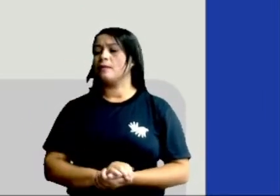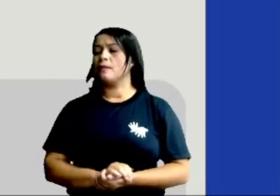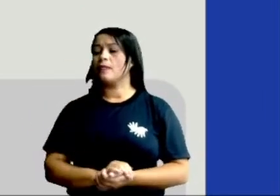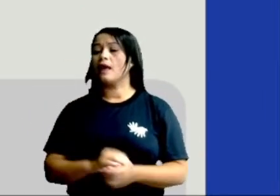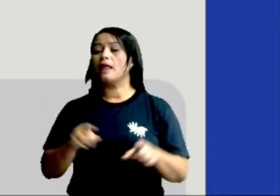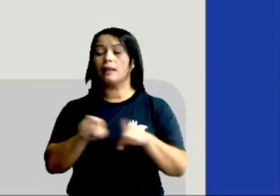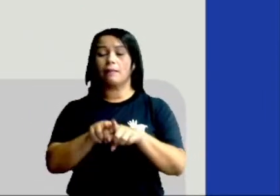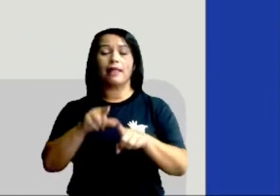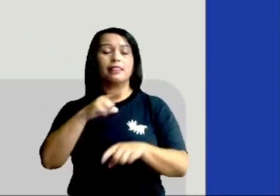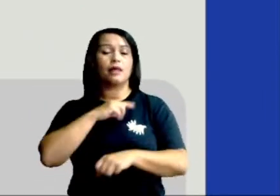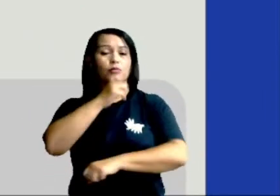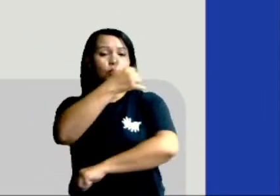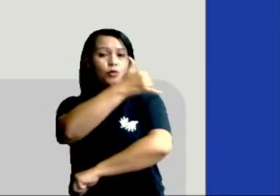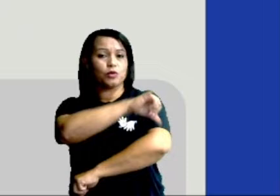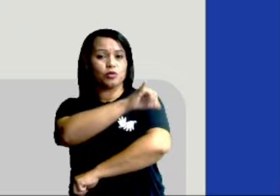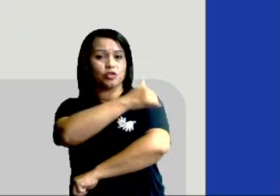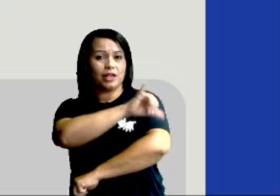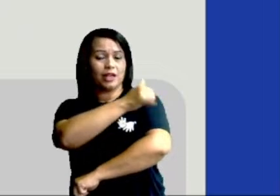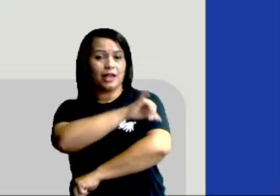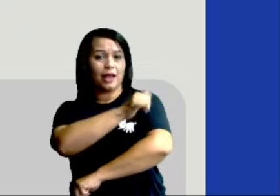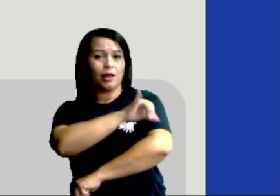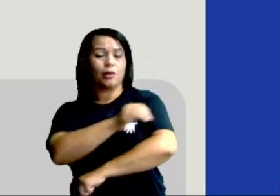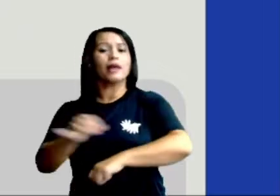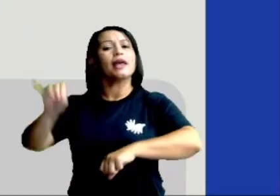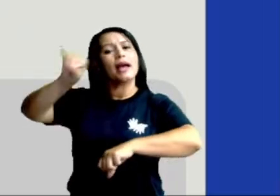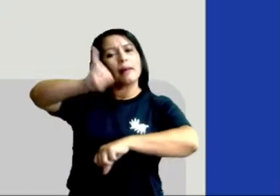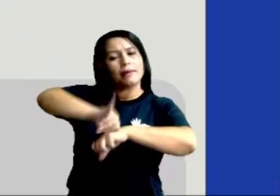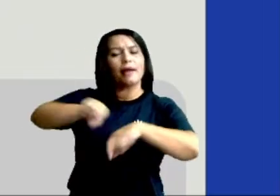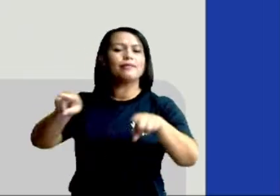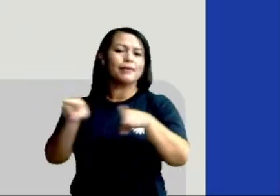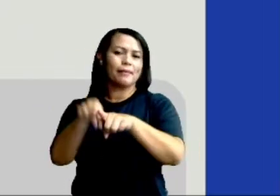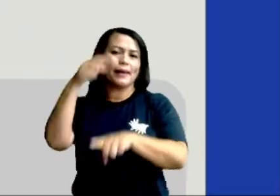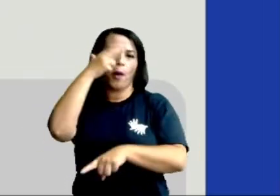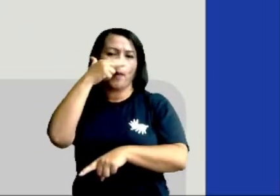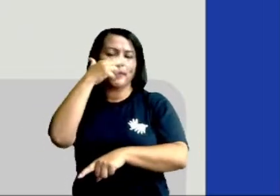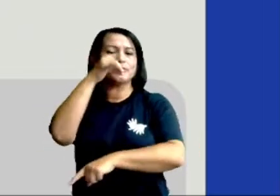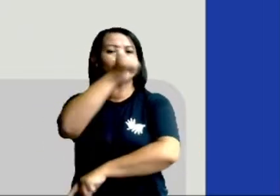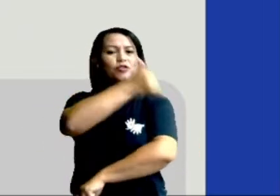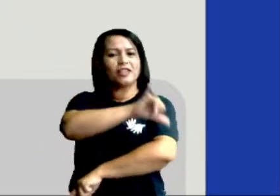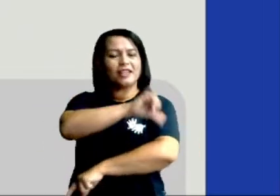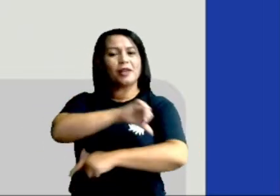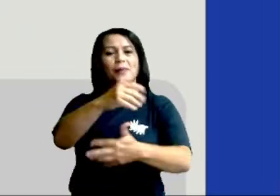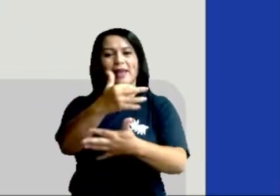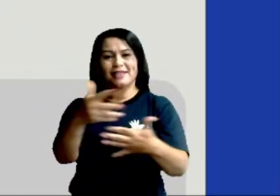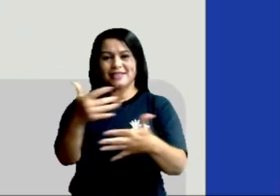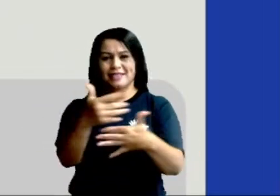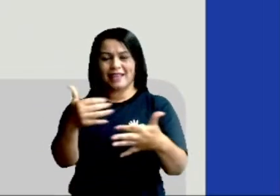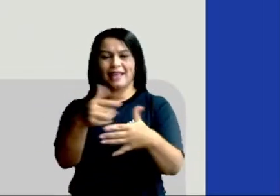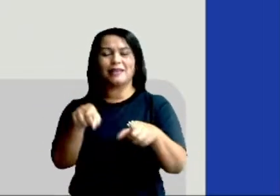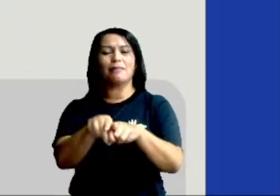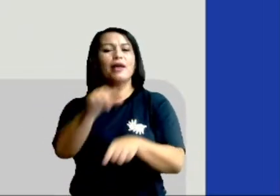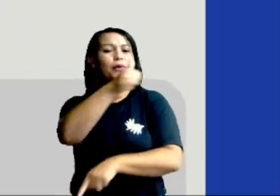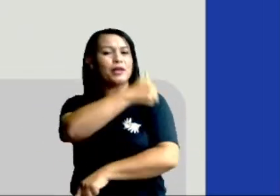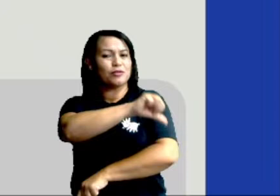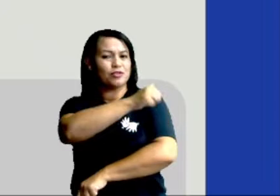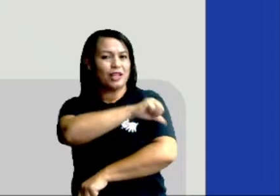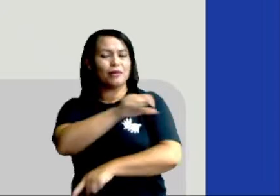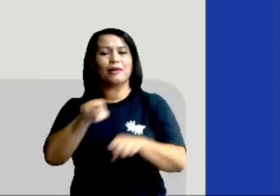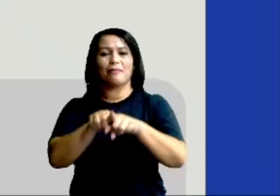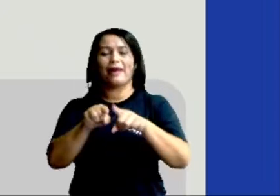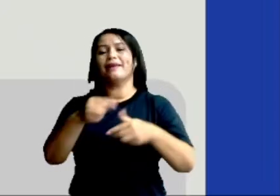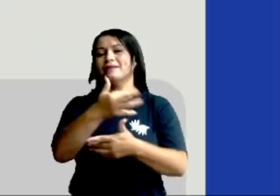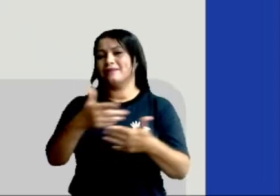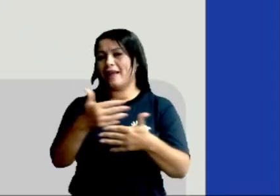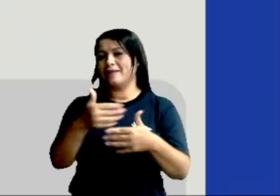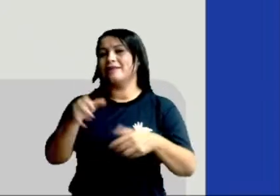Temos o Rio de Janeiro, tá? Onde sua capital também chama-se Rio de Janeiro, é a cidade do Rio de Janeiro, cidade e estado,